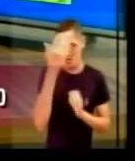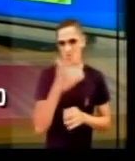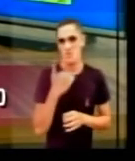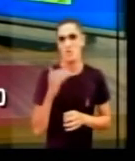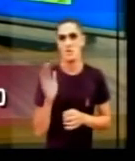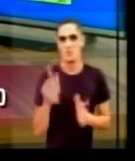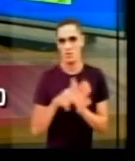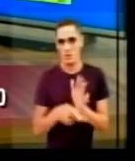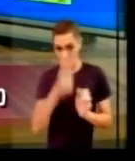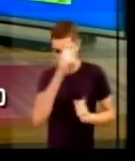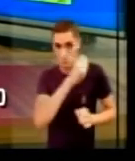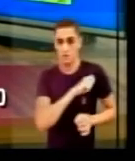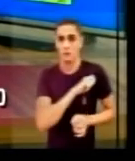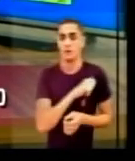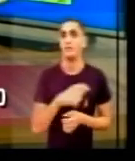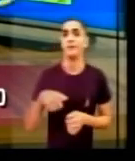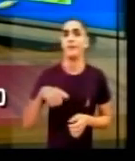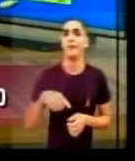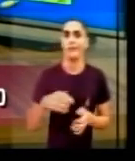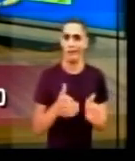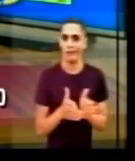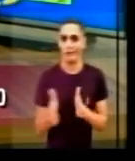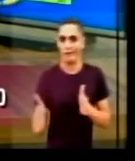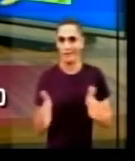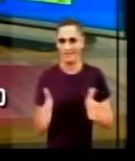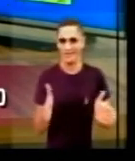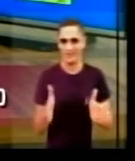crítico, nós tivemos, olha lá,